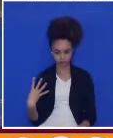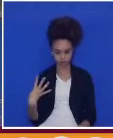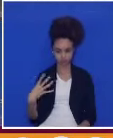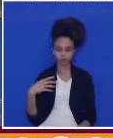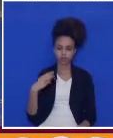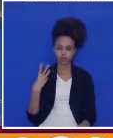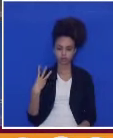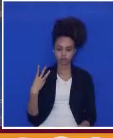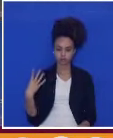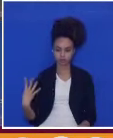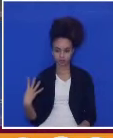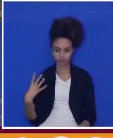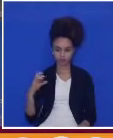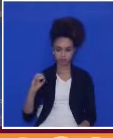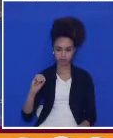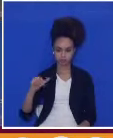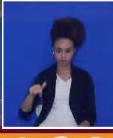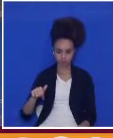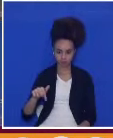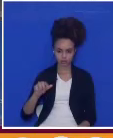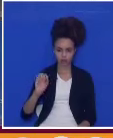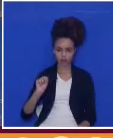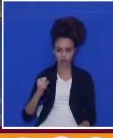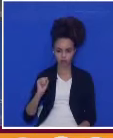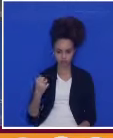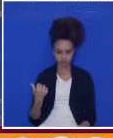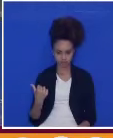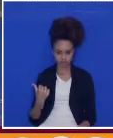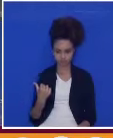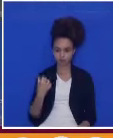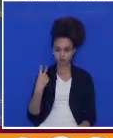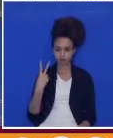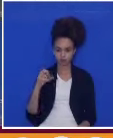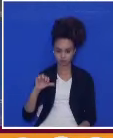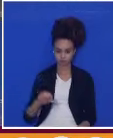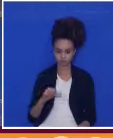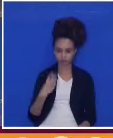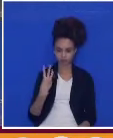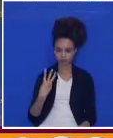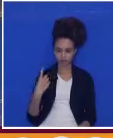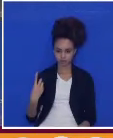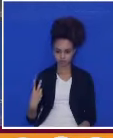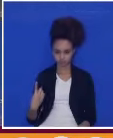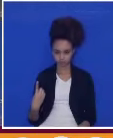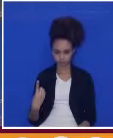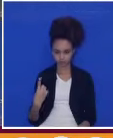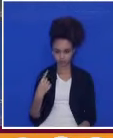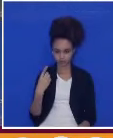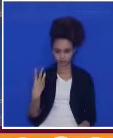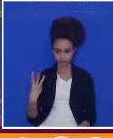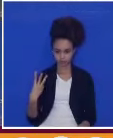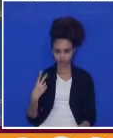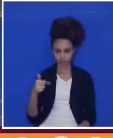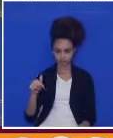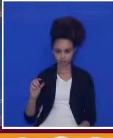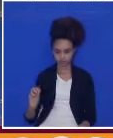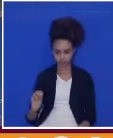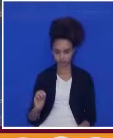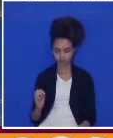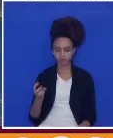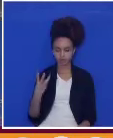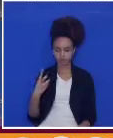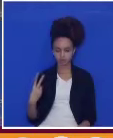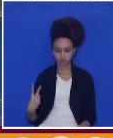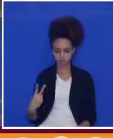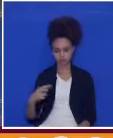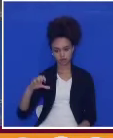84, 34, 07, 86, 29, 31, 13, 70,